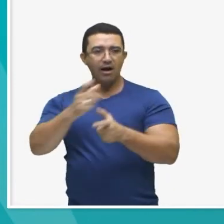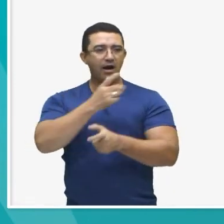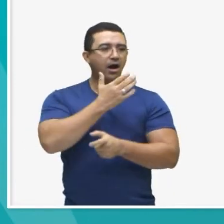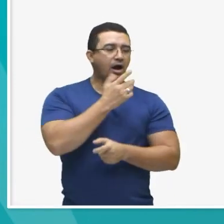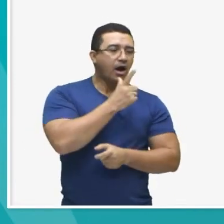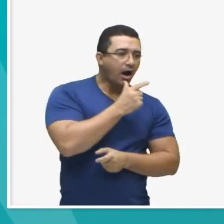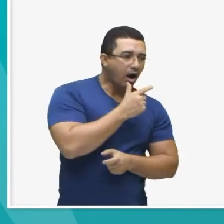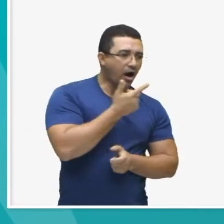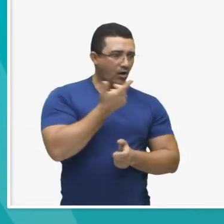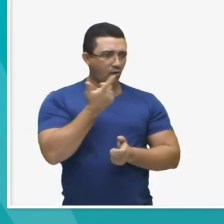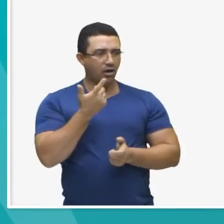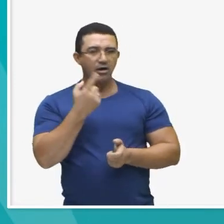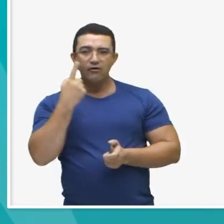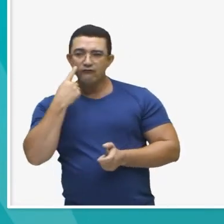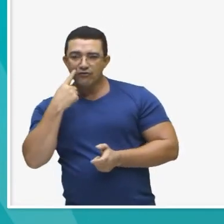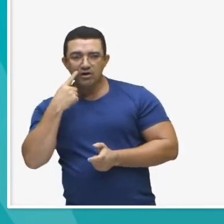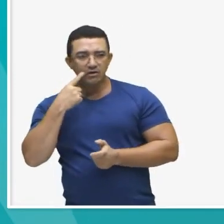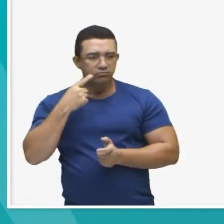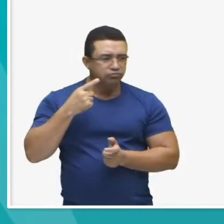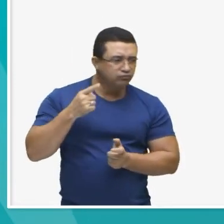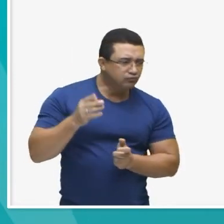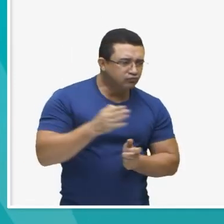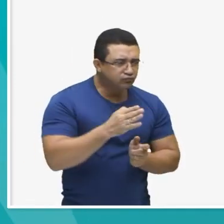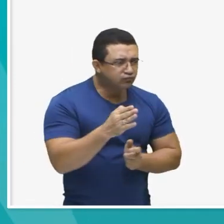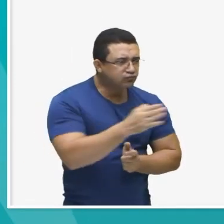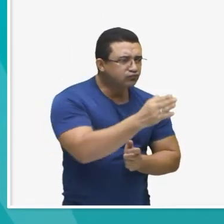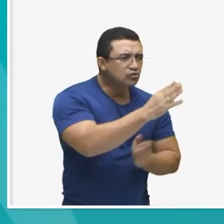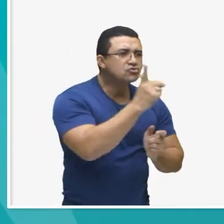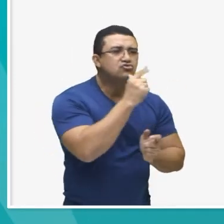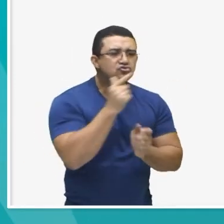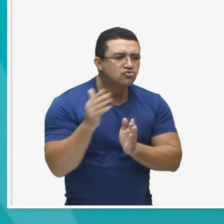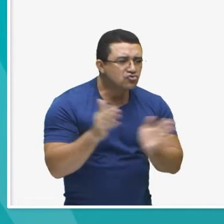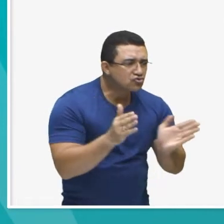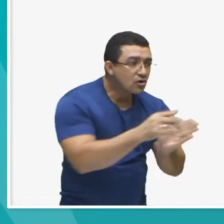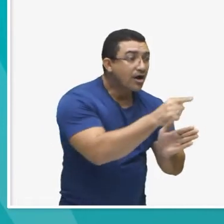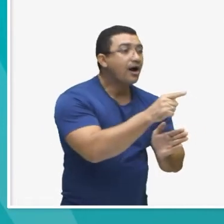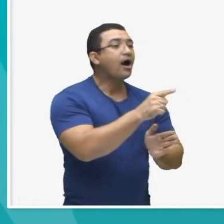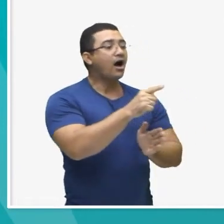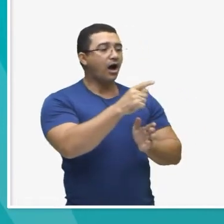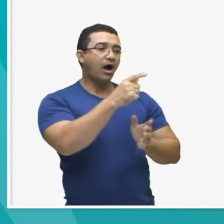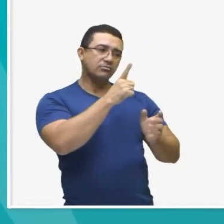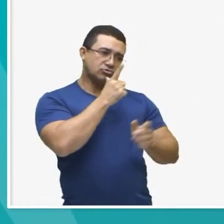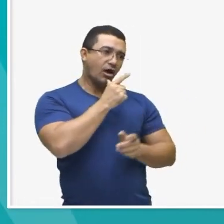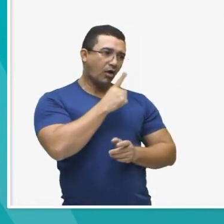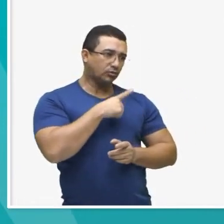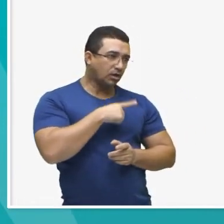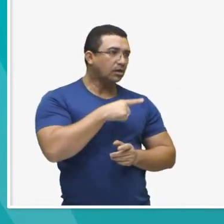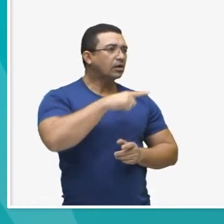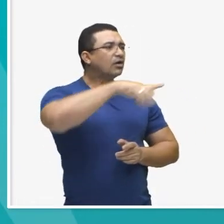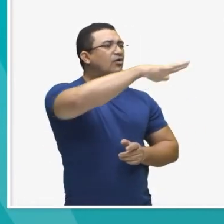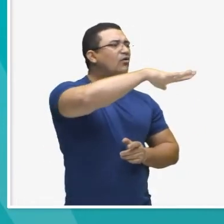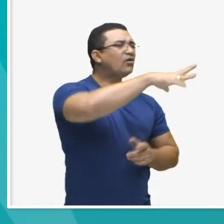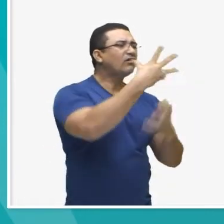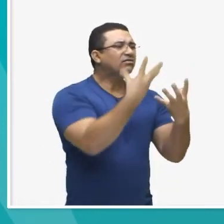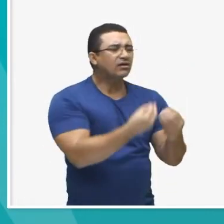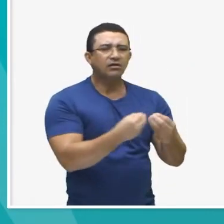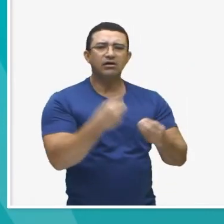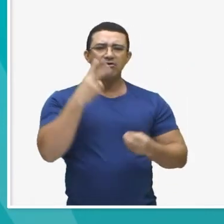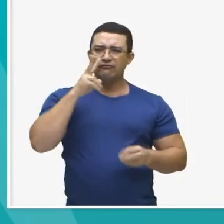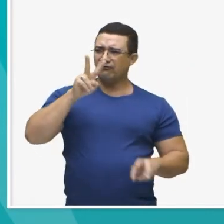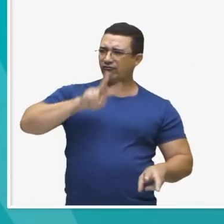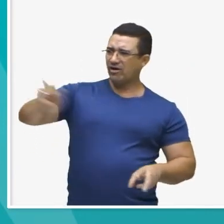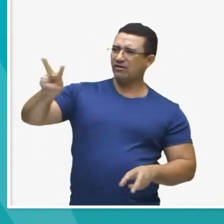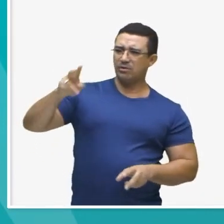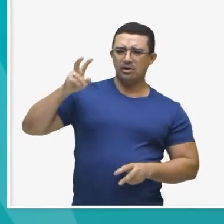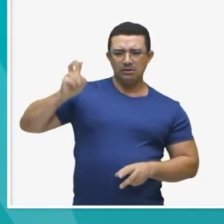fome, miséria e morte de severinos como ele. Ou seja, morte de pessoas comuns, né? Que teoricamente